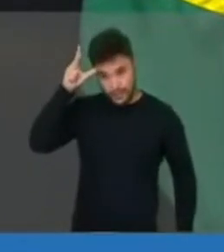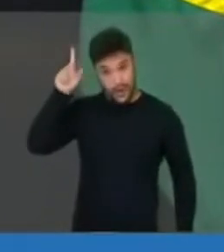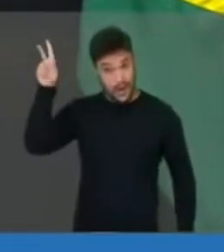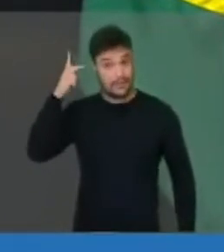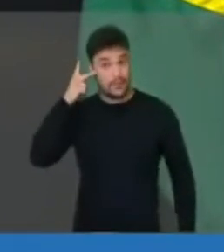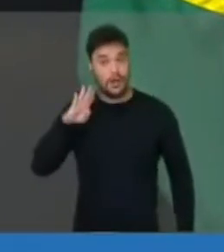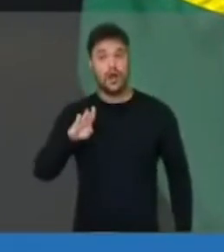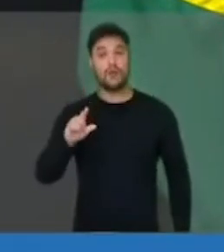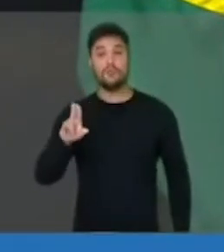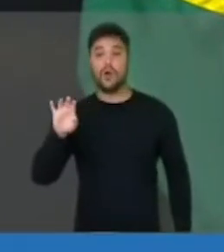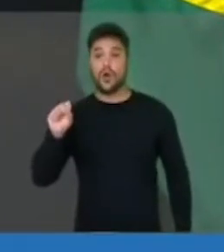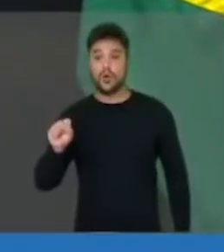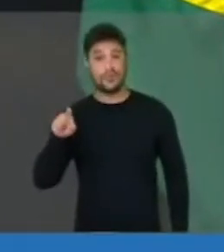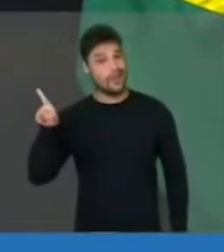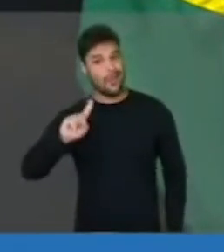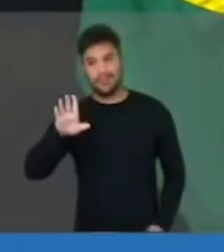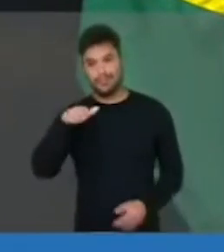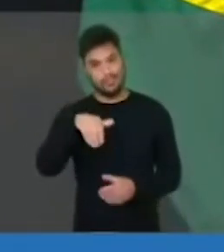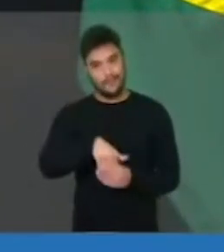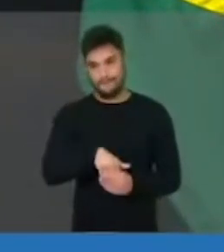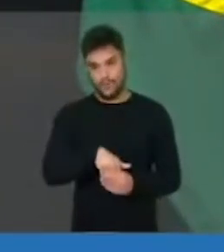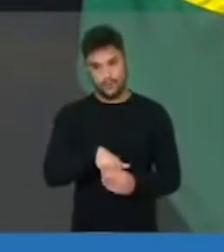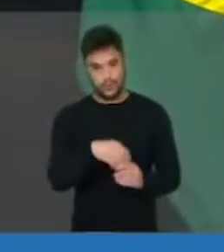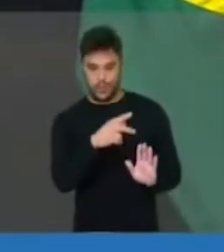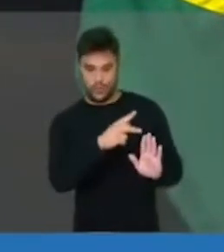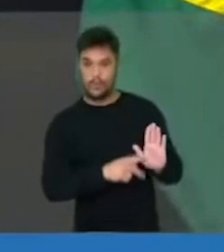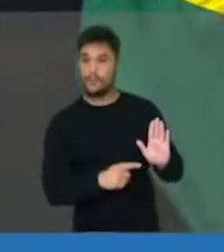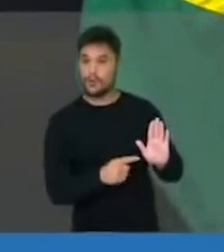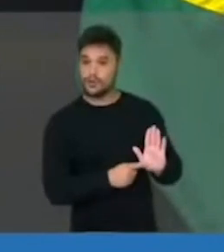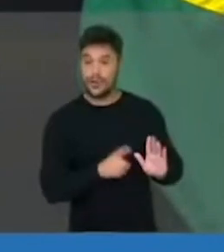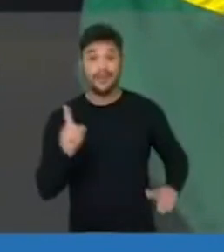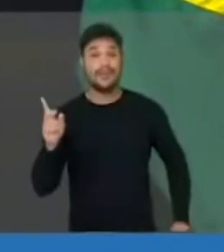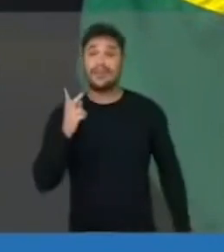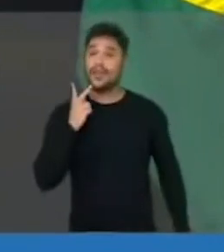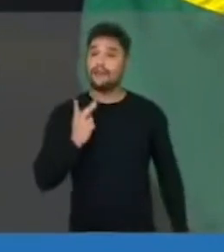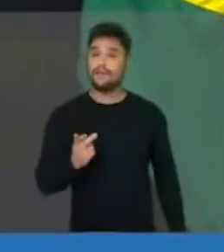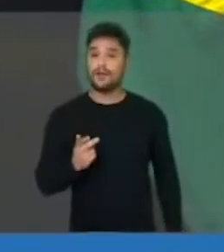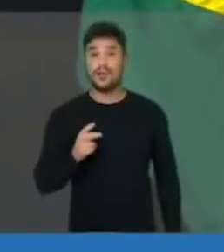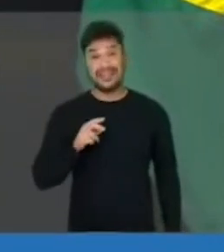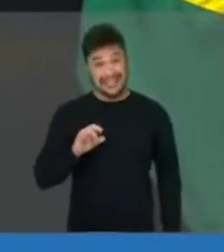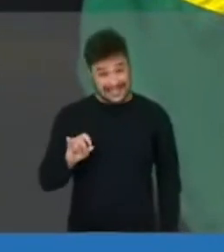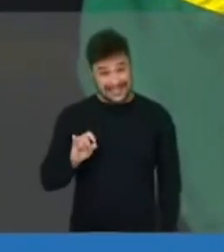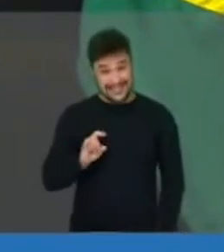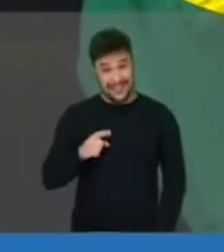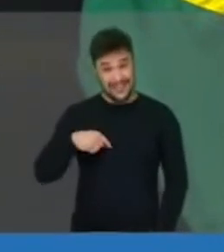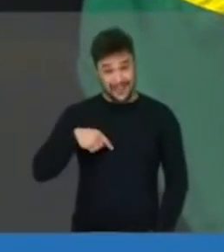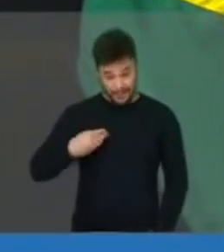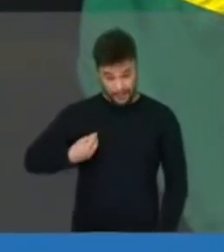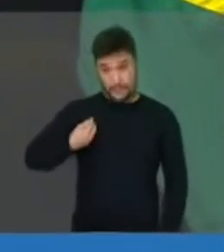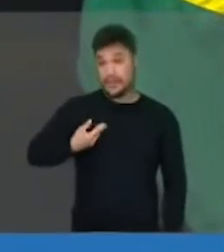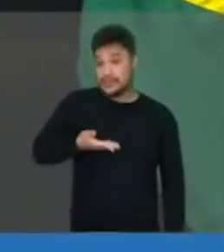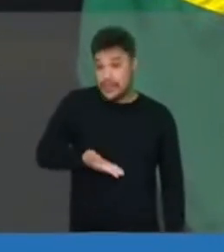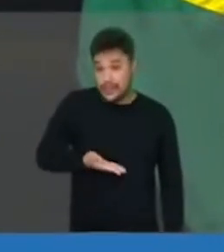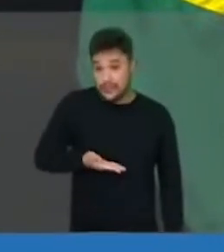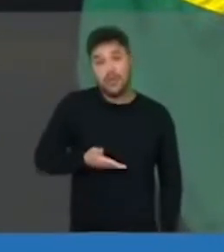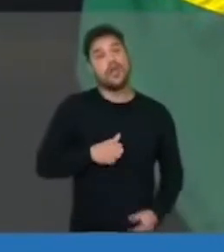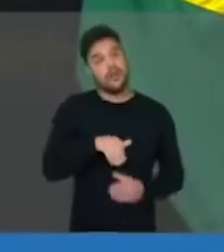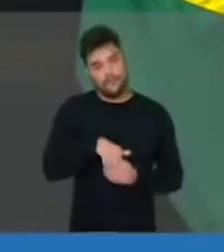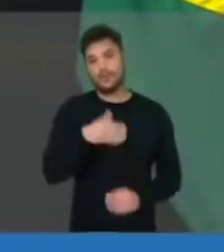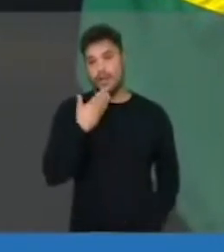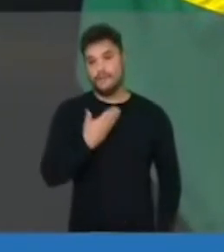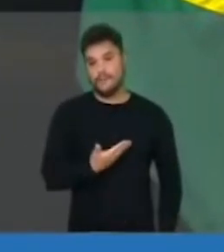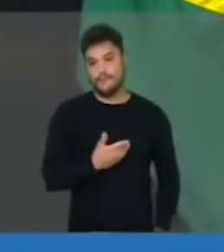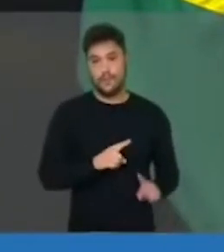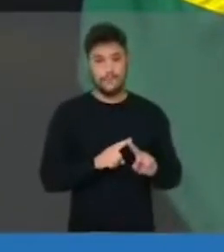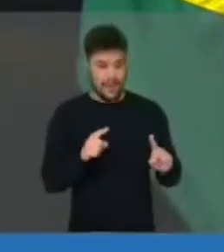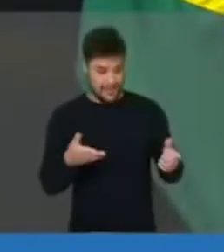bolos não votou no projeto e disse que se votaria se estivesse presente votaria favorável